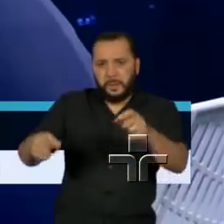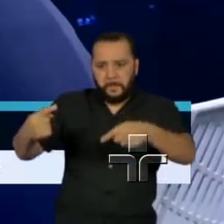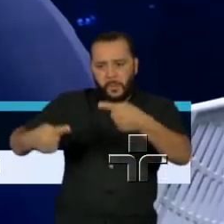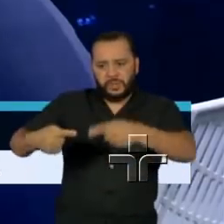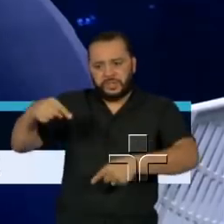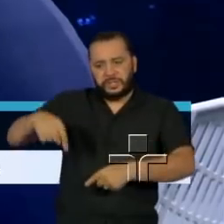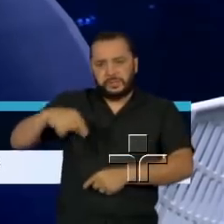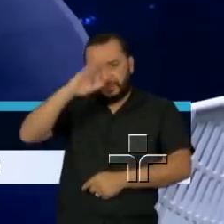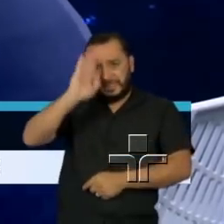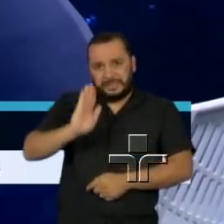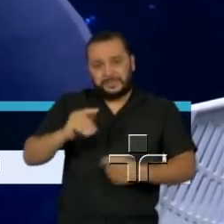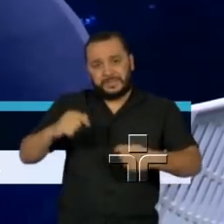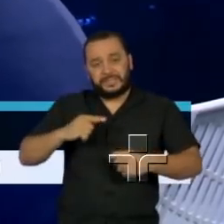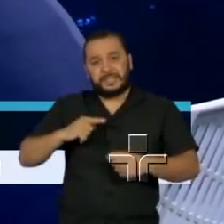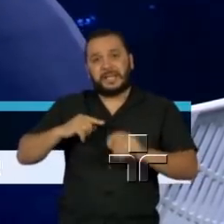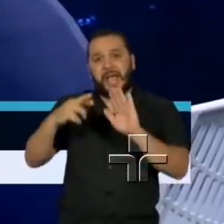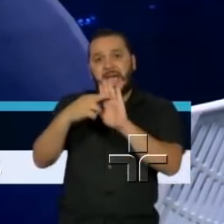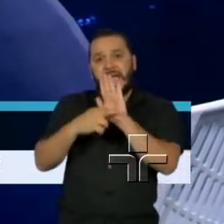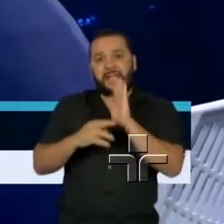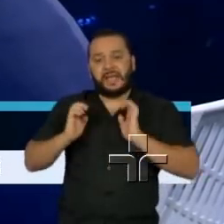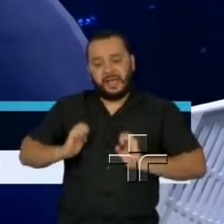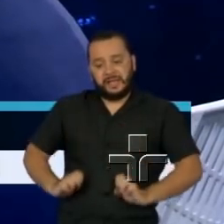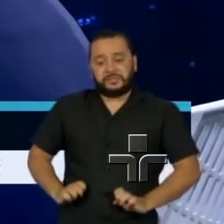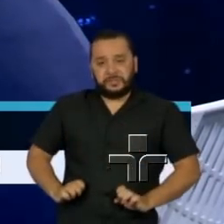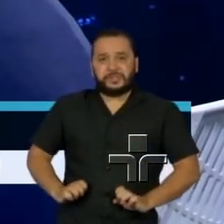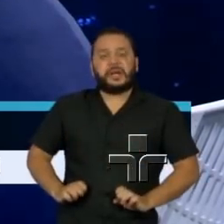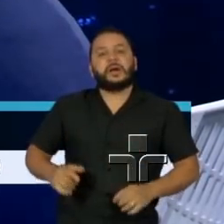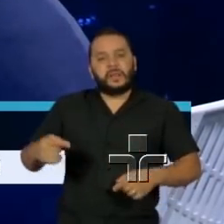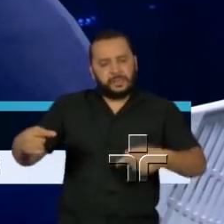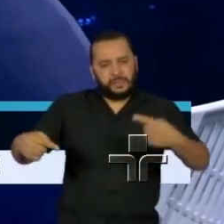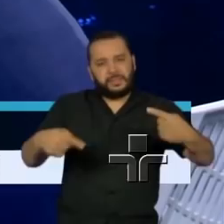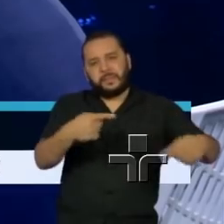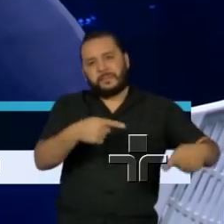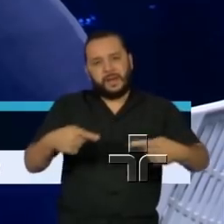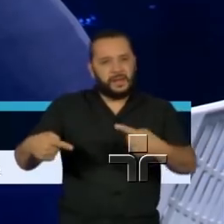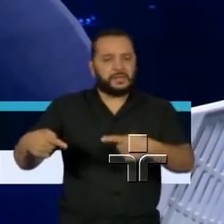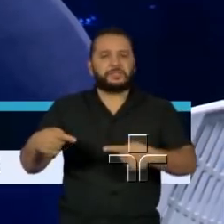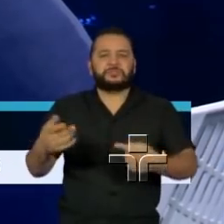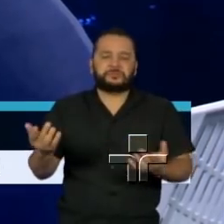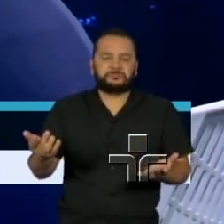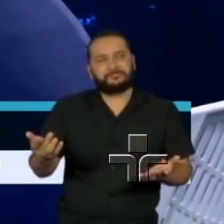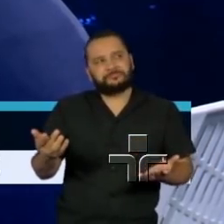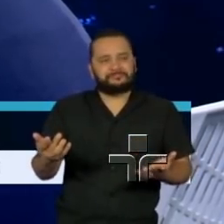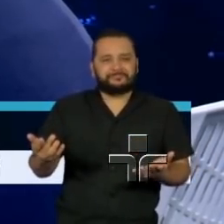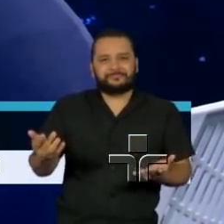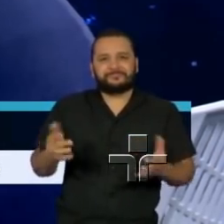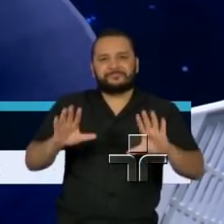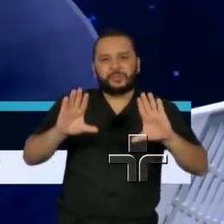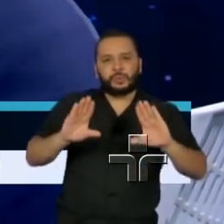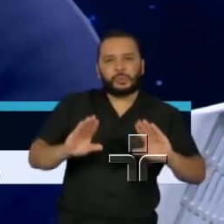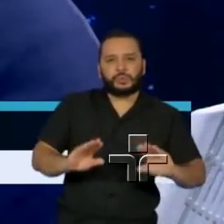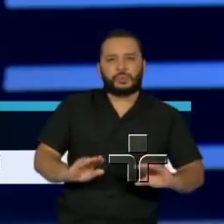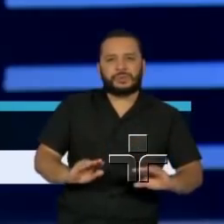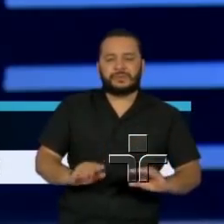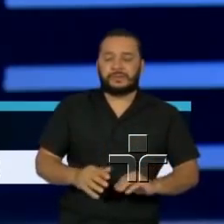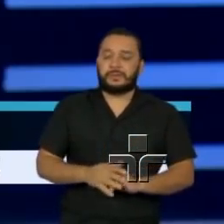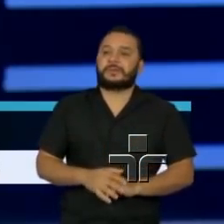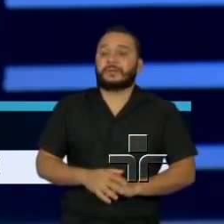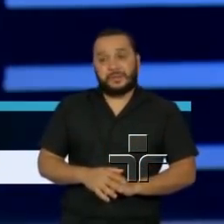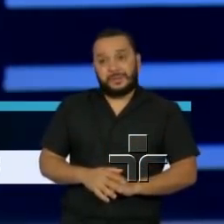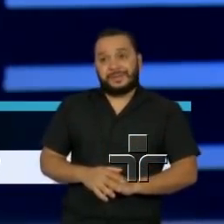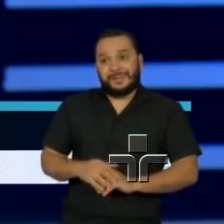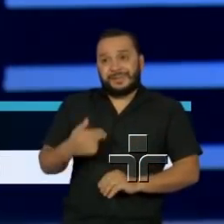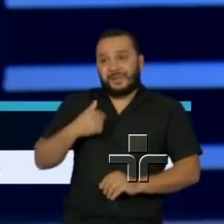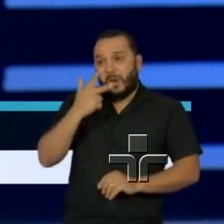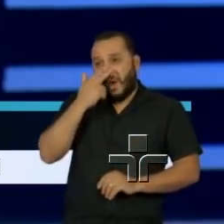código de conduta nas redes sociais, o debate político ficaria mais ameno? Eu acho difícil